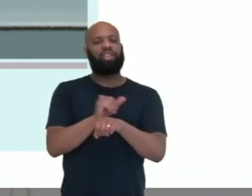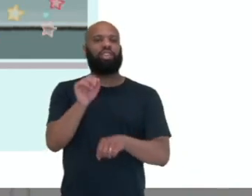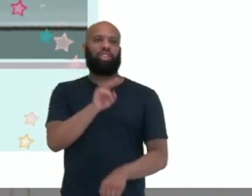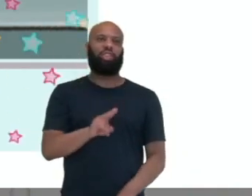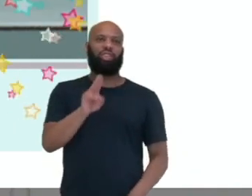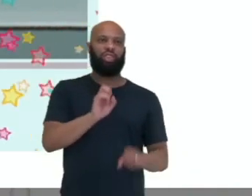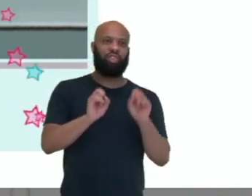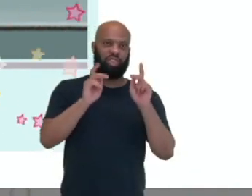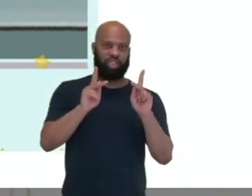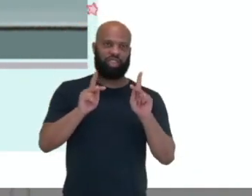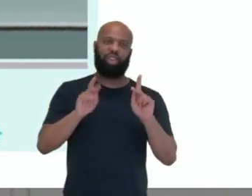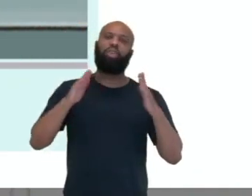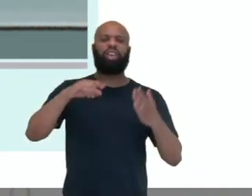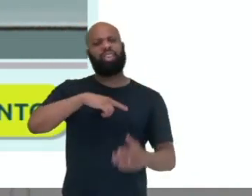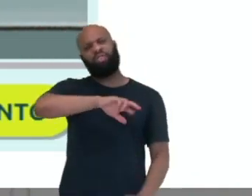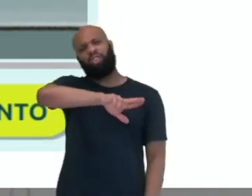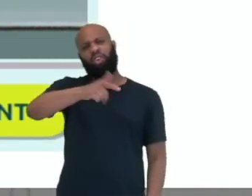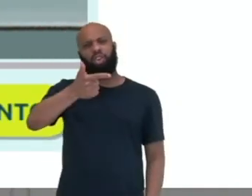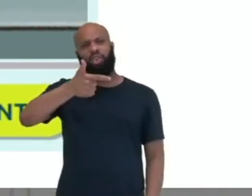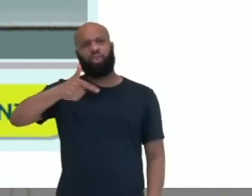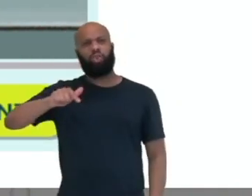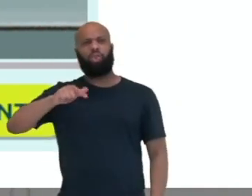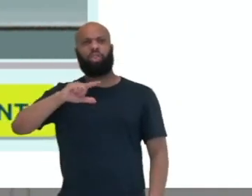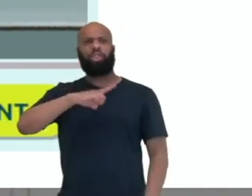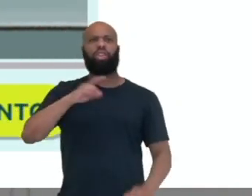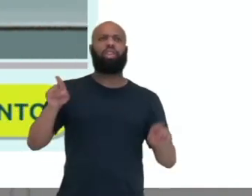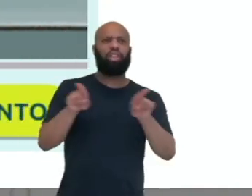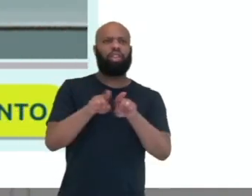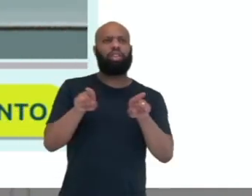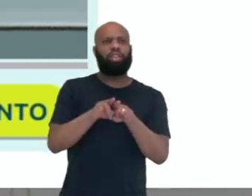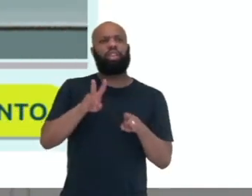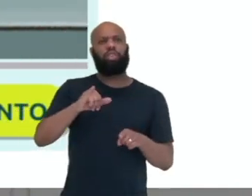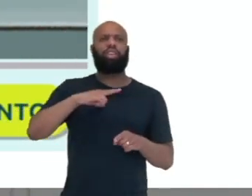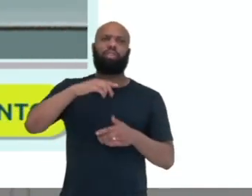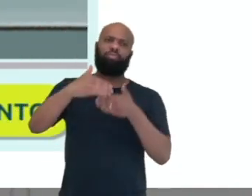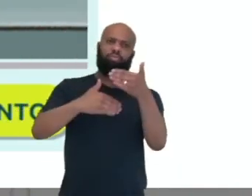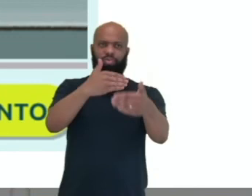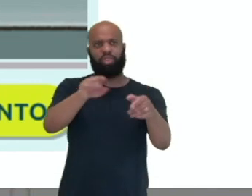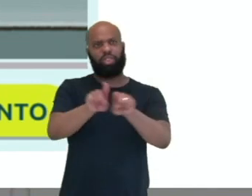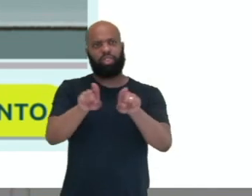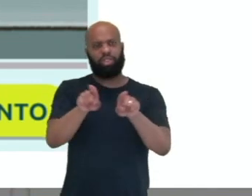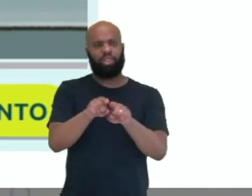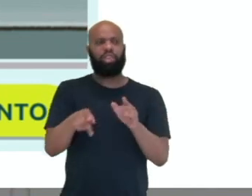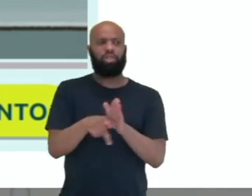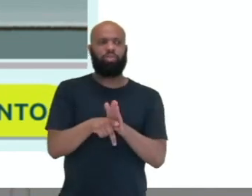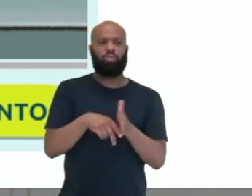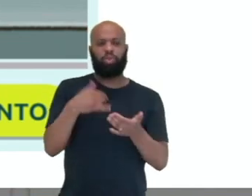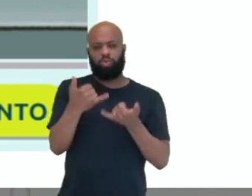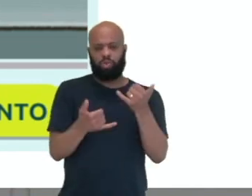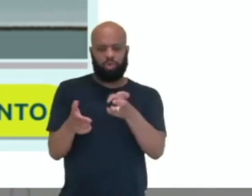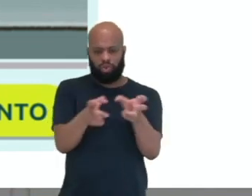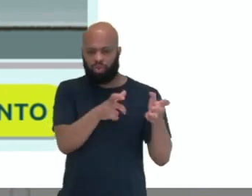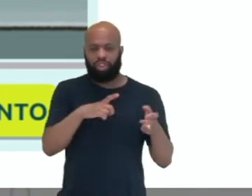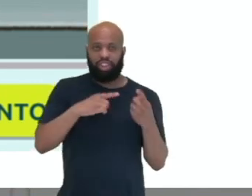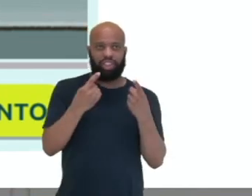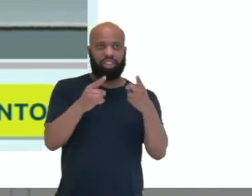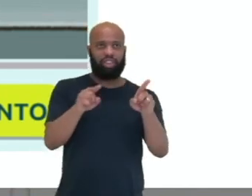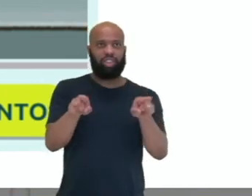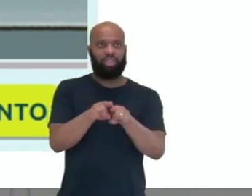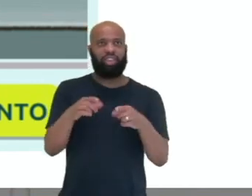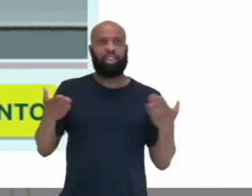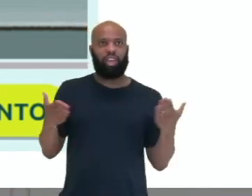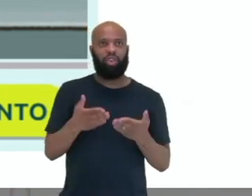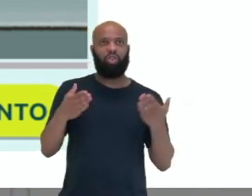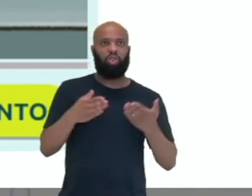usou, tá? E aí tem outras situações que vão surgindo aí no decorrer do jogo, tá? Alguns desafios, como por exemplo esse, ó,